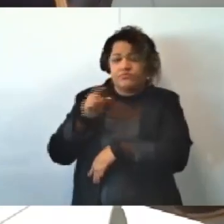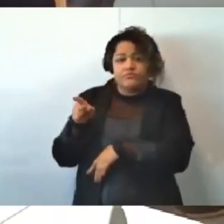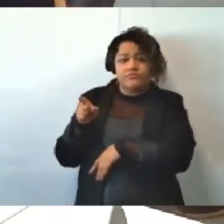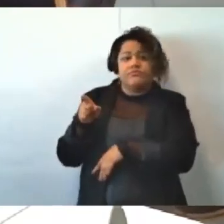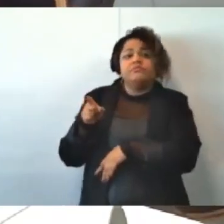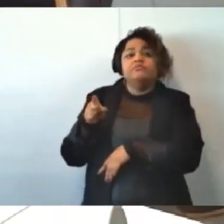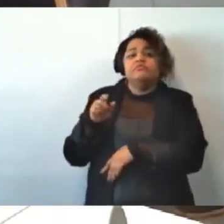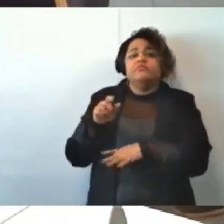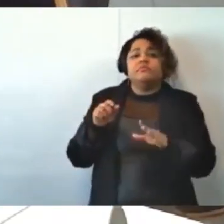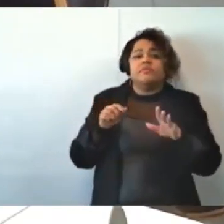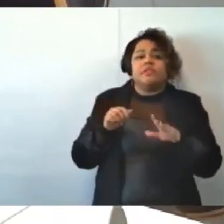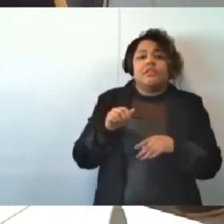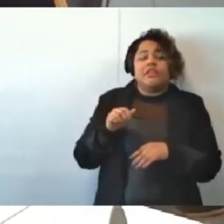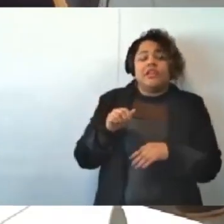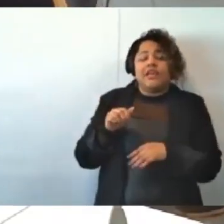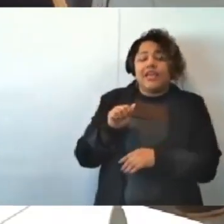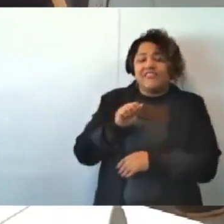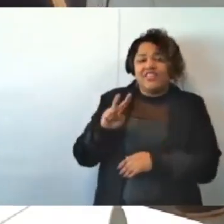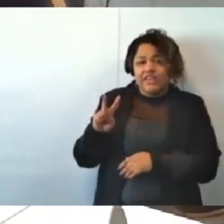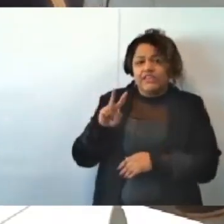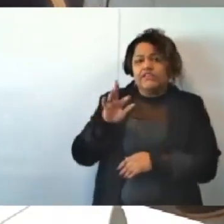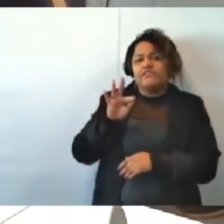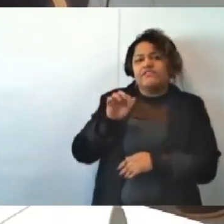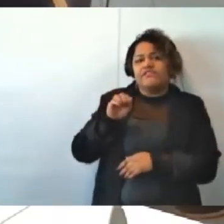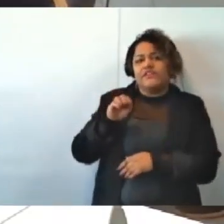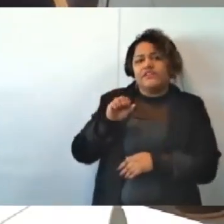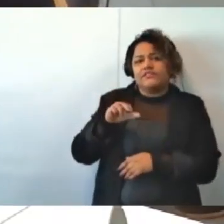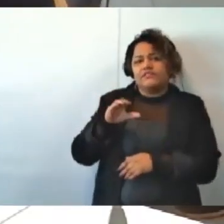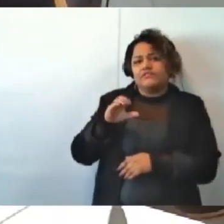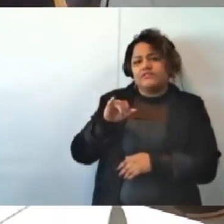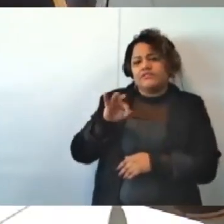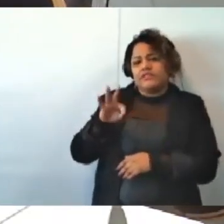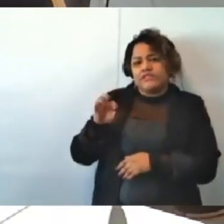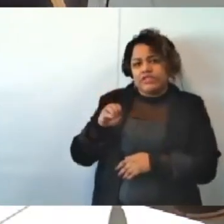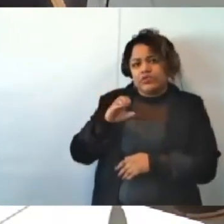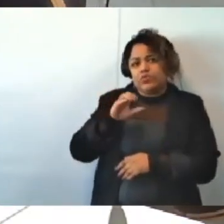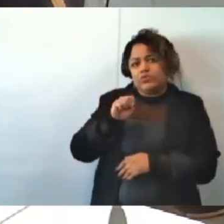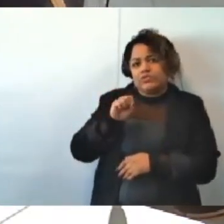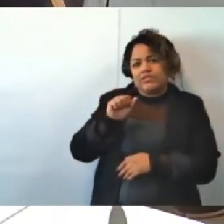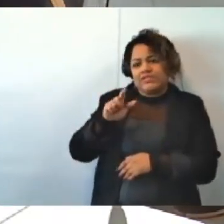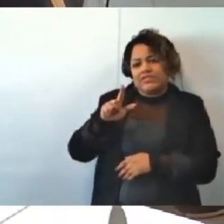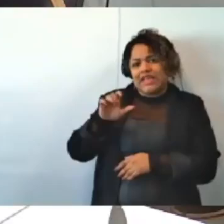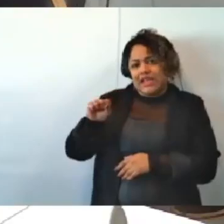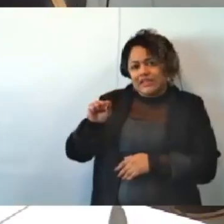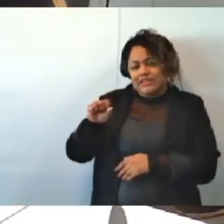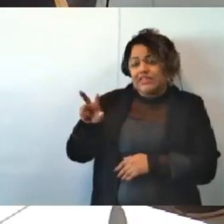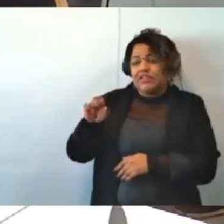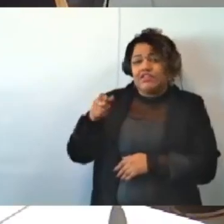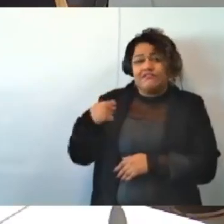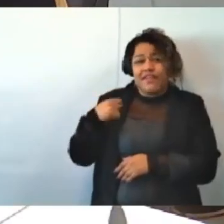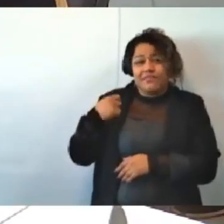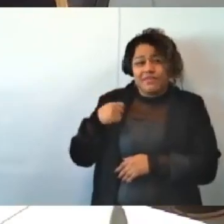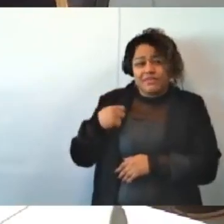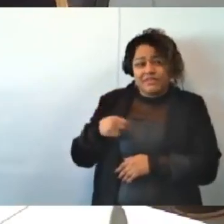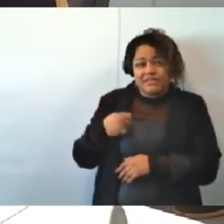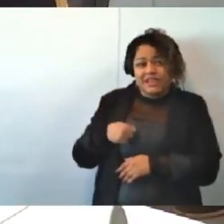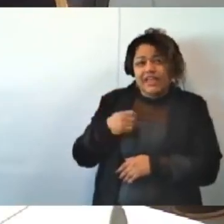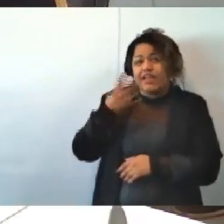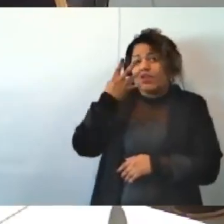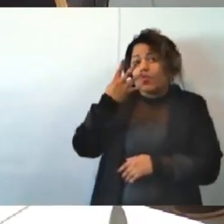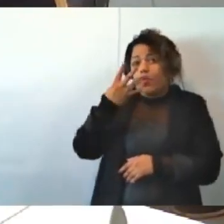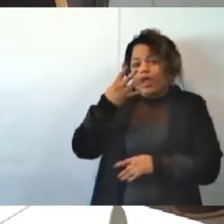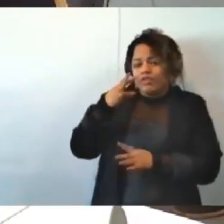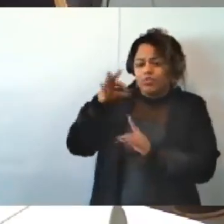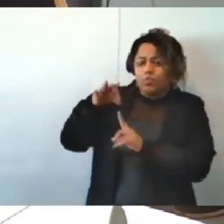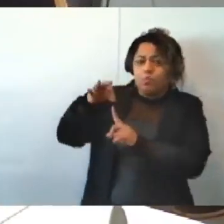Salles Chateaubriand, desloquem 4 pistas à esquerda para entrar na Avenida Francisco Salles. Ao entorno